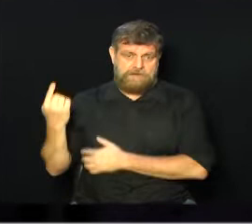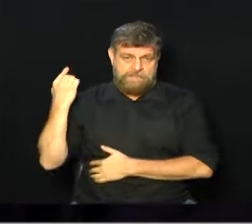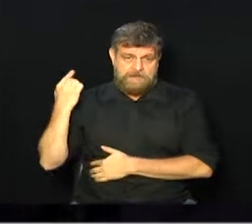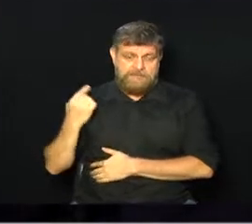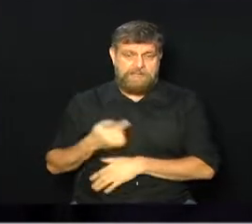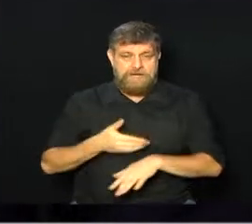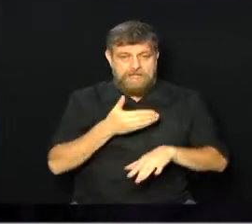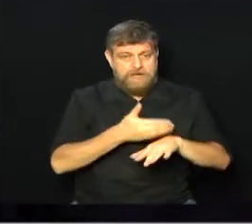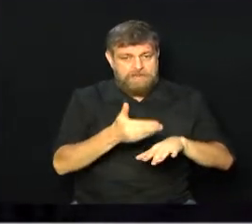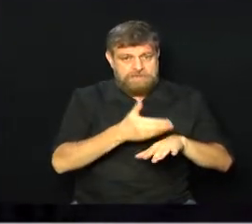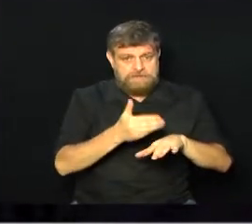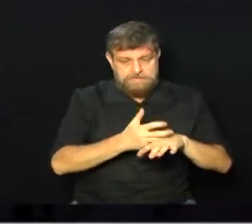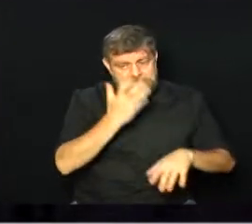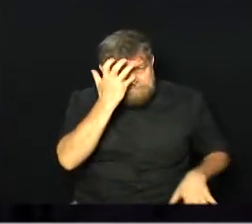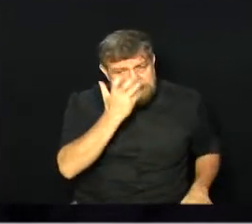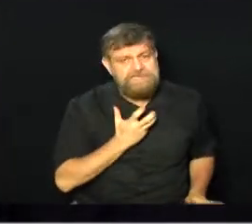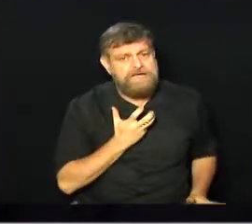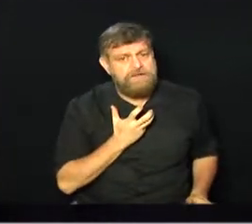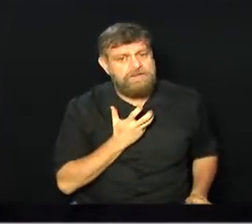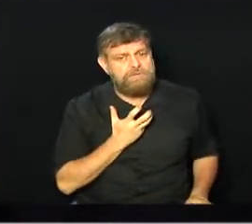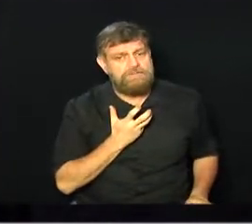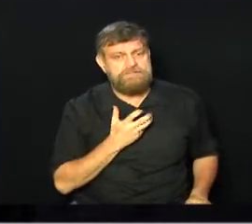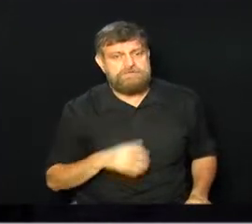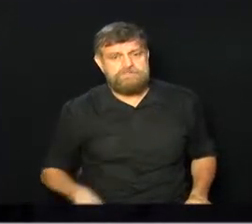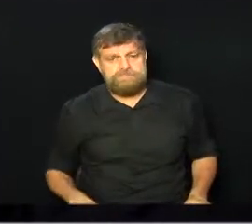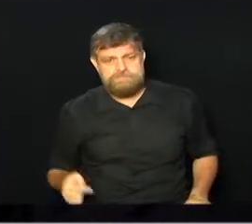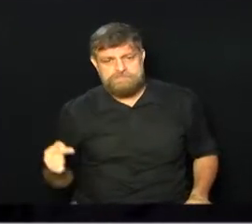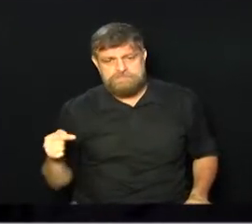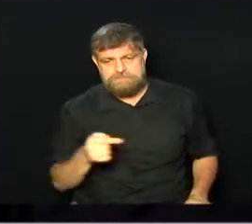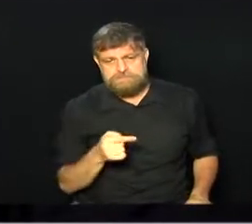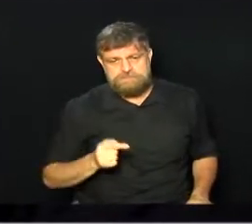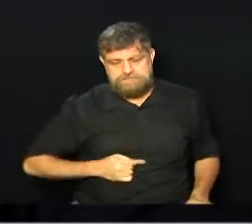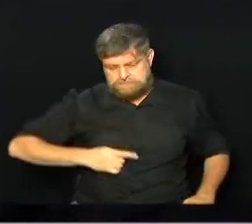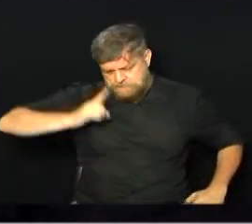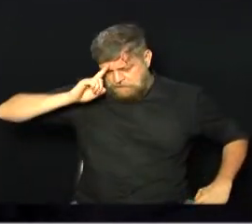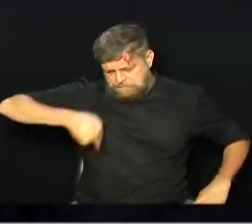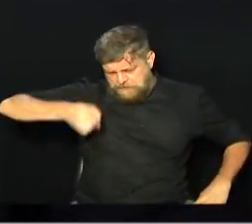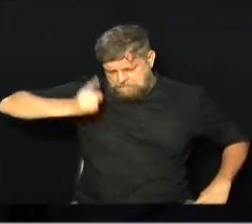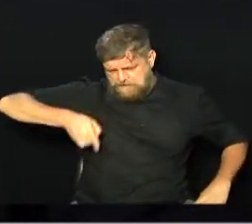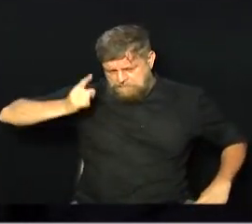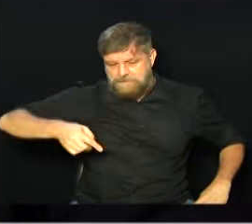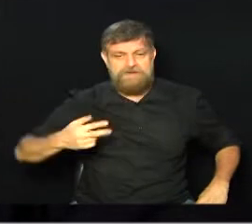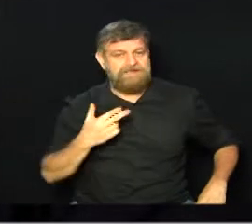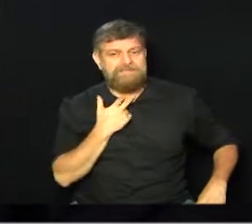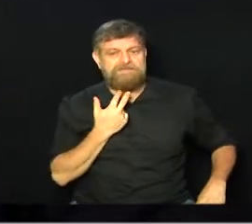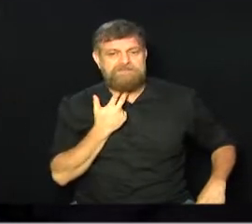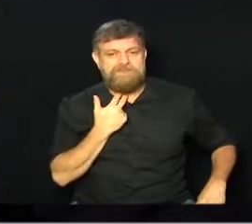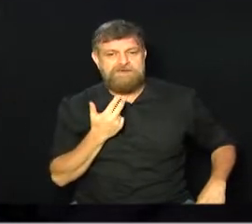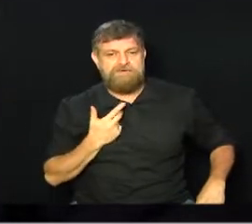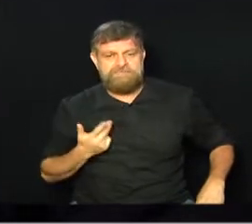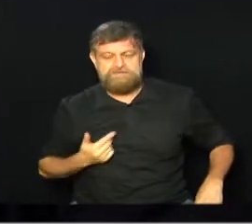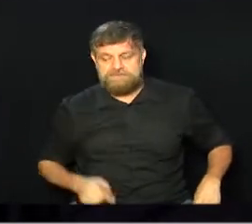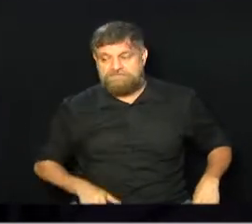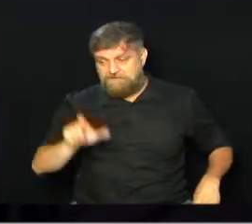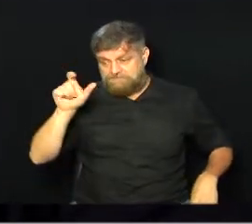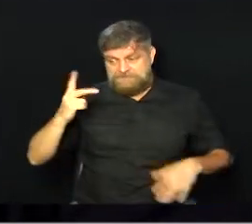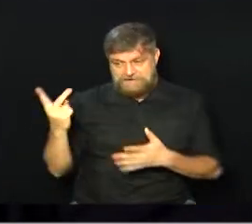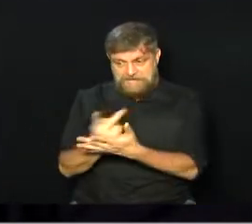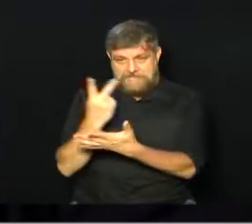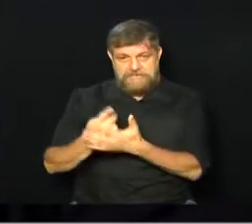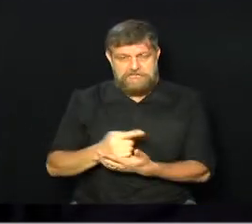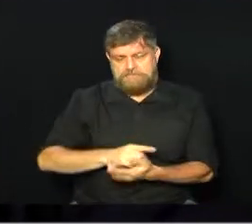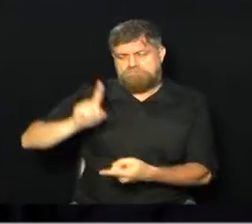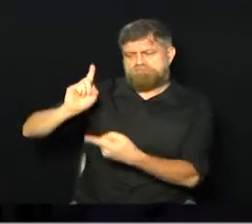extremamente rigoroso, né? É o famoso general. Ali não tem como você pisar um pouquinho fora,